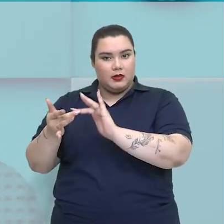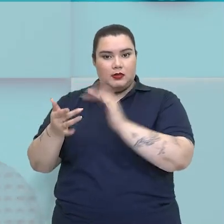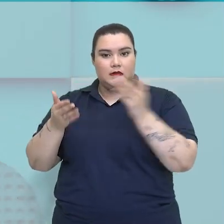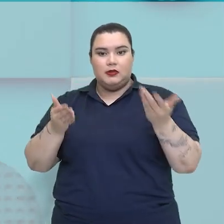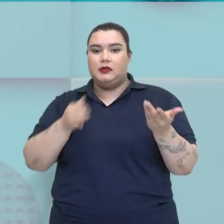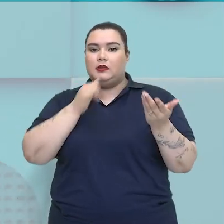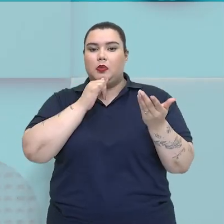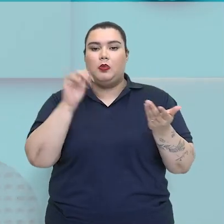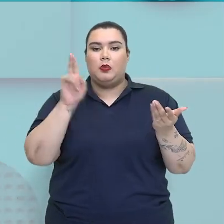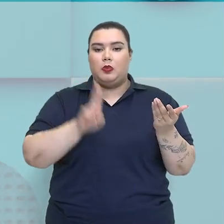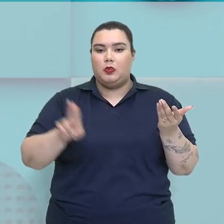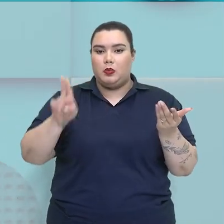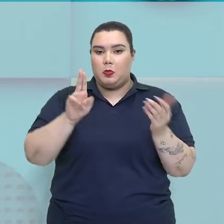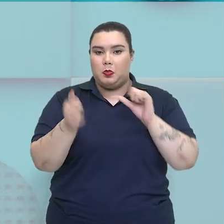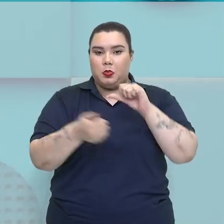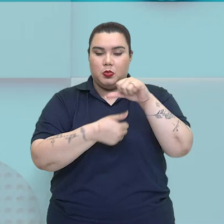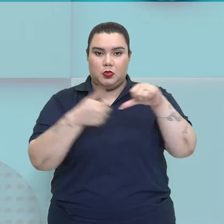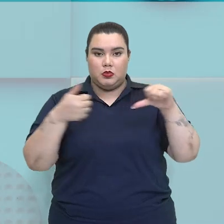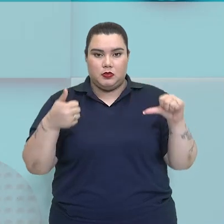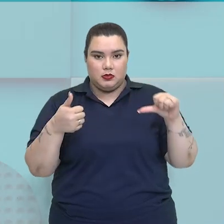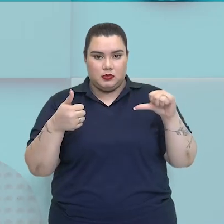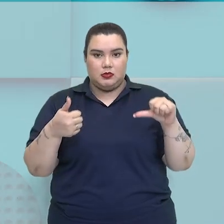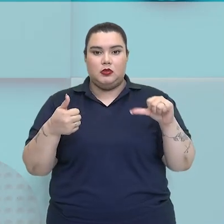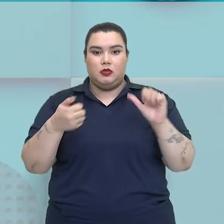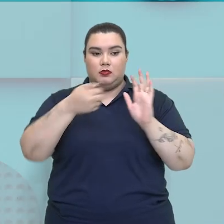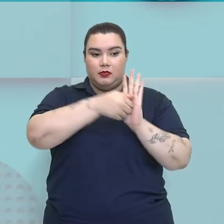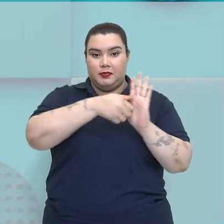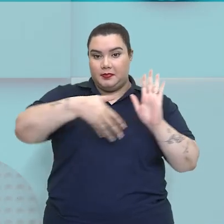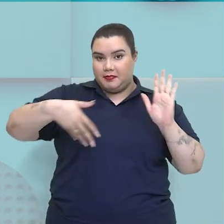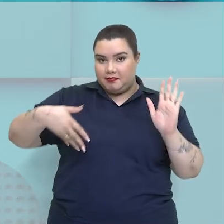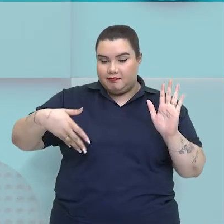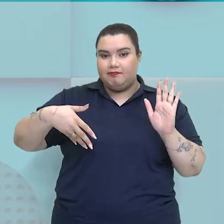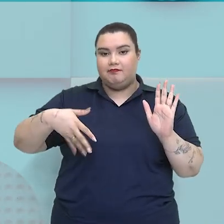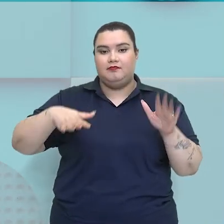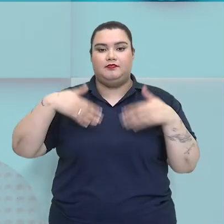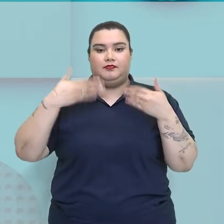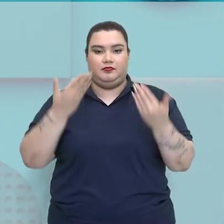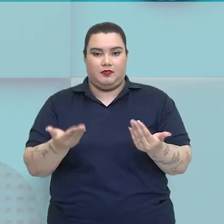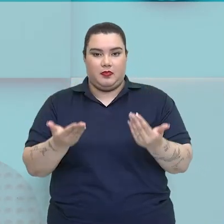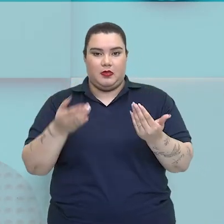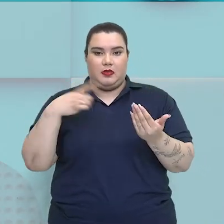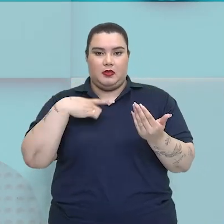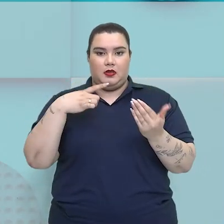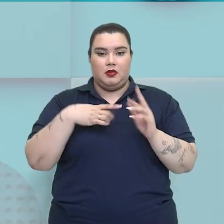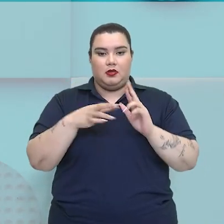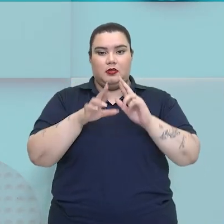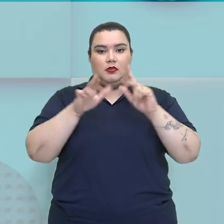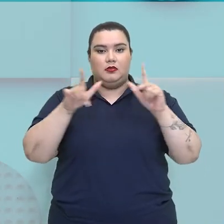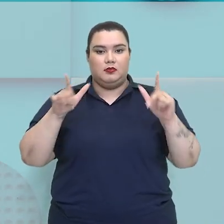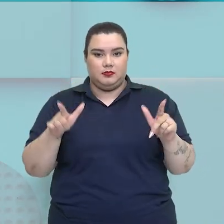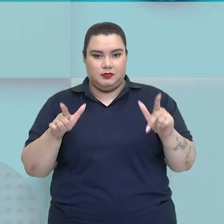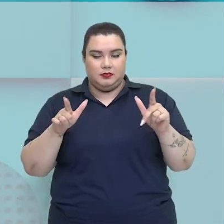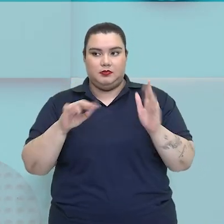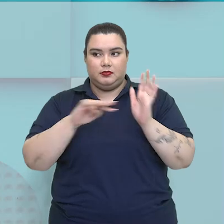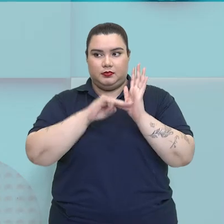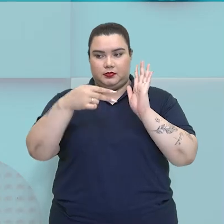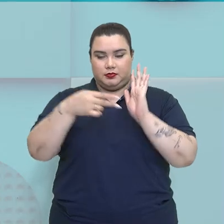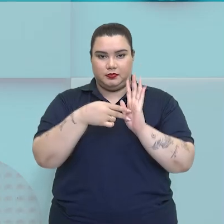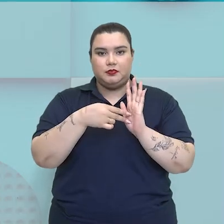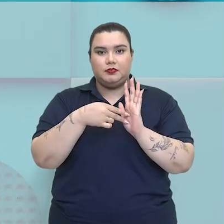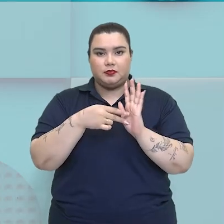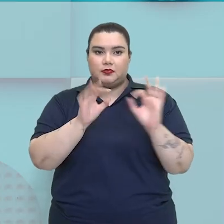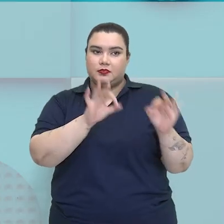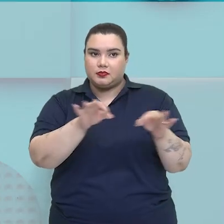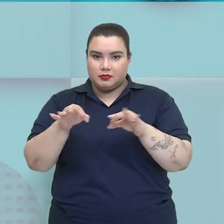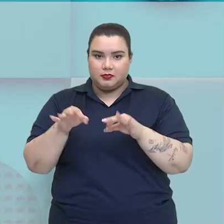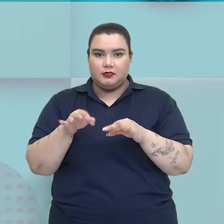caso eu utilizei e transformei numa figura de linguagem, aí já passa a ter outro sentido.